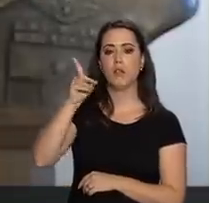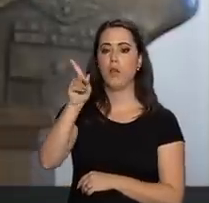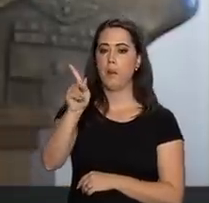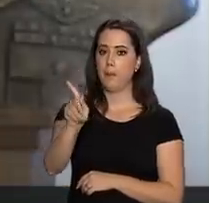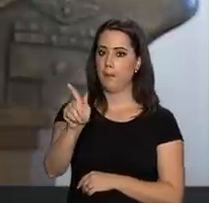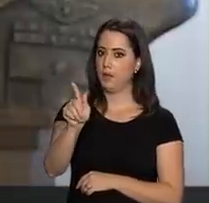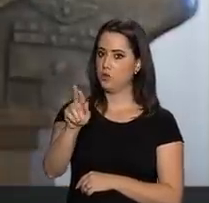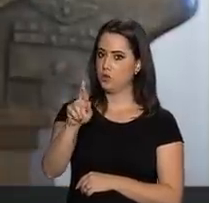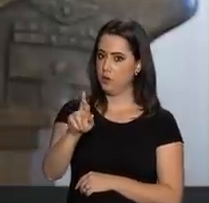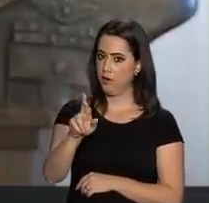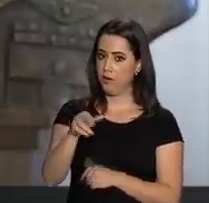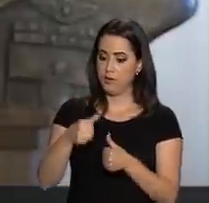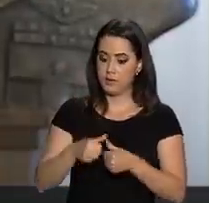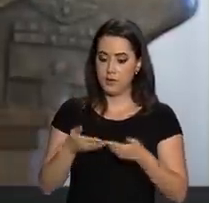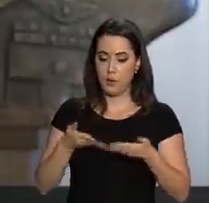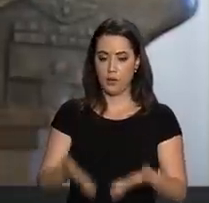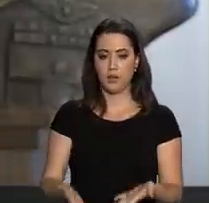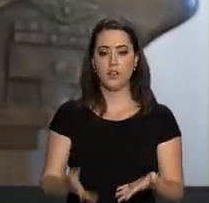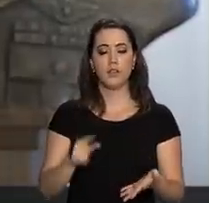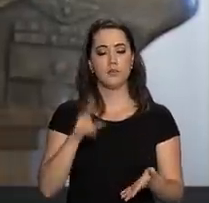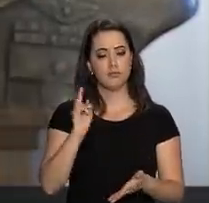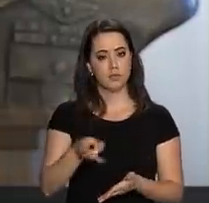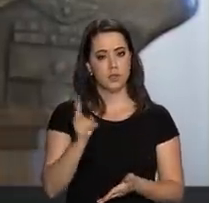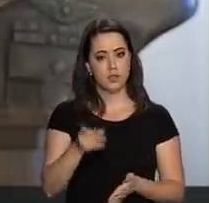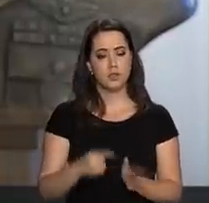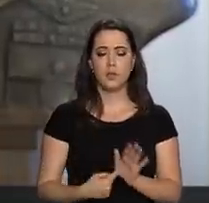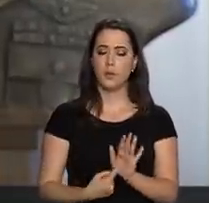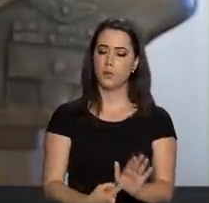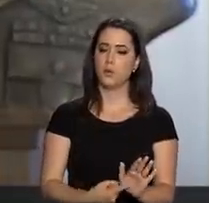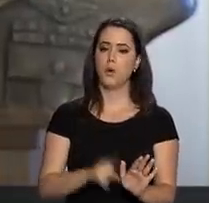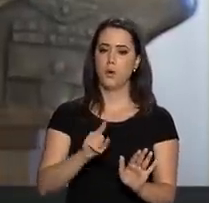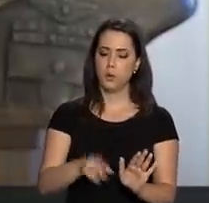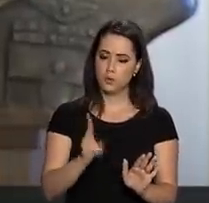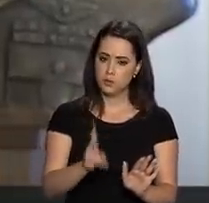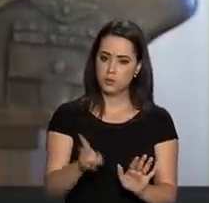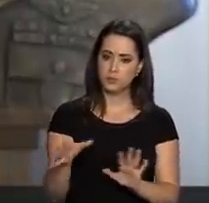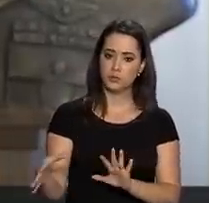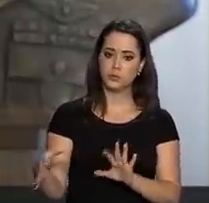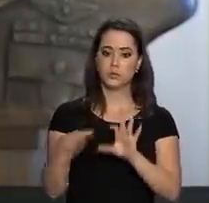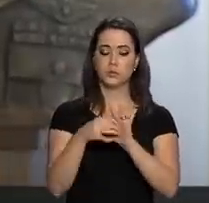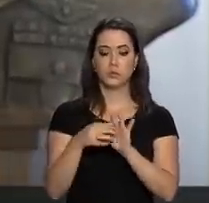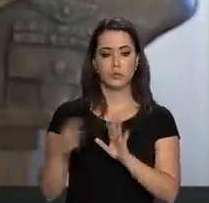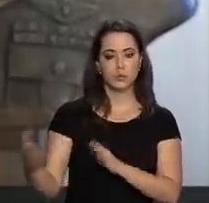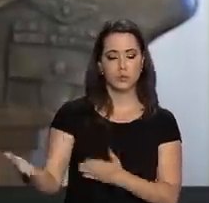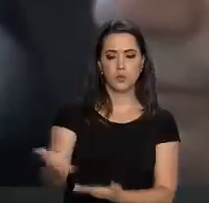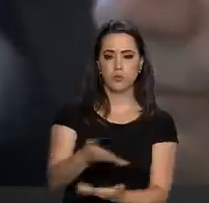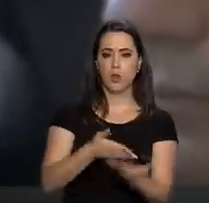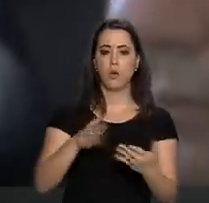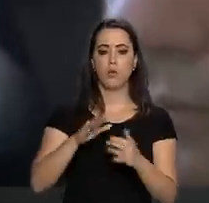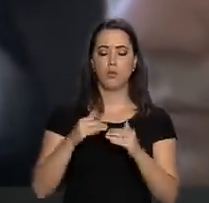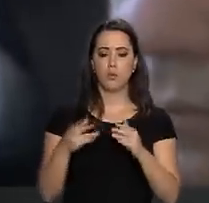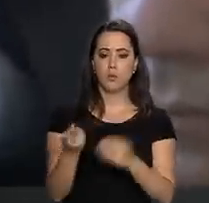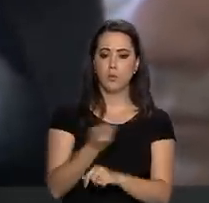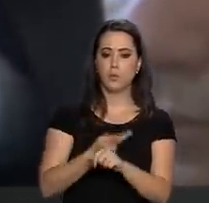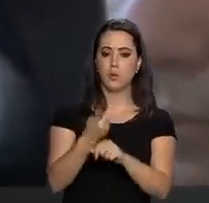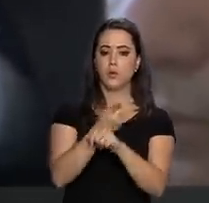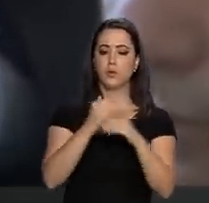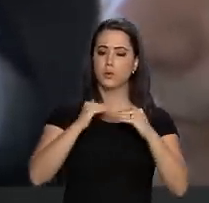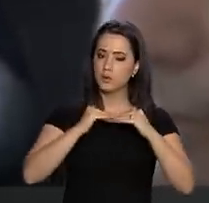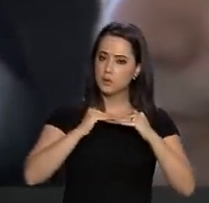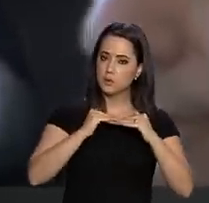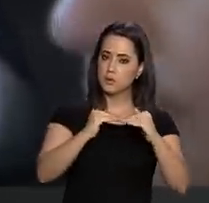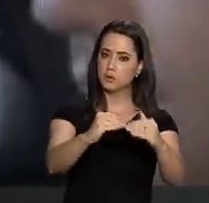presença, que sinalizam a disposição de atuar como catalisadores da estabilidade